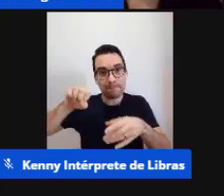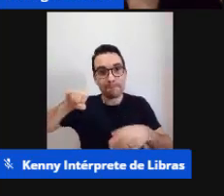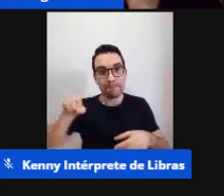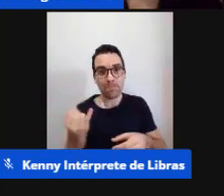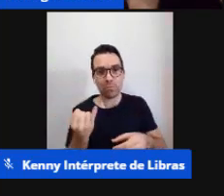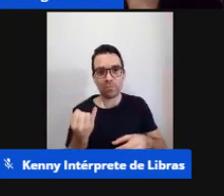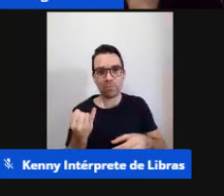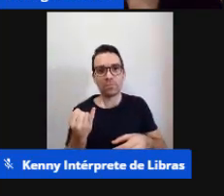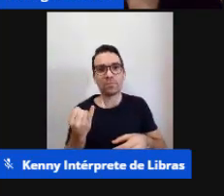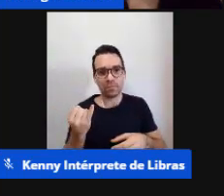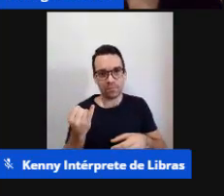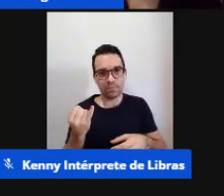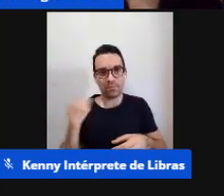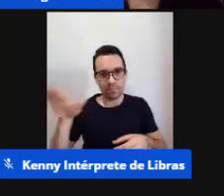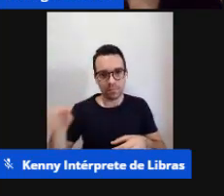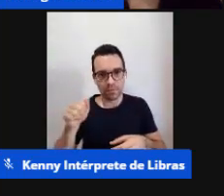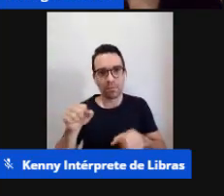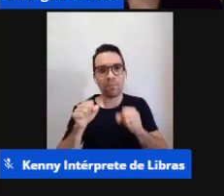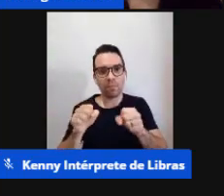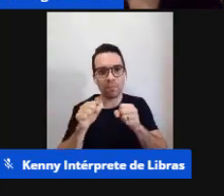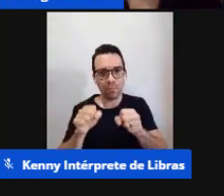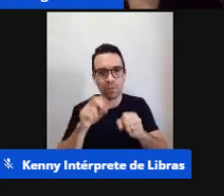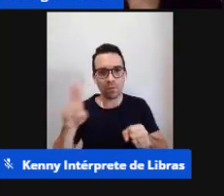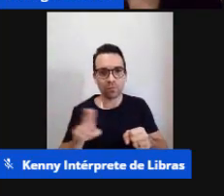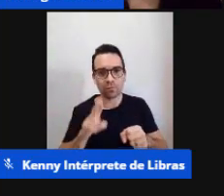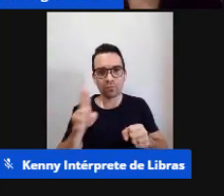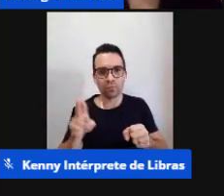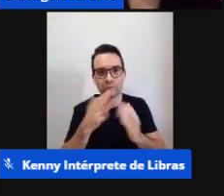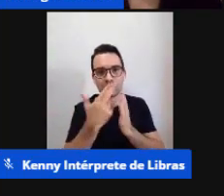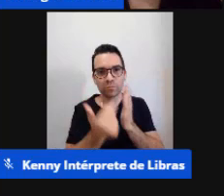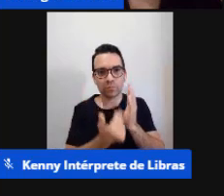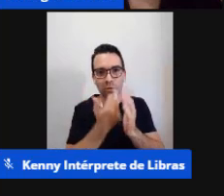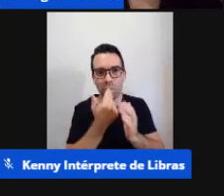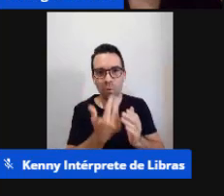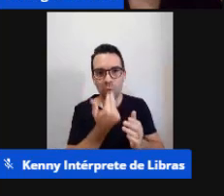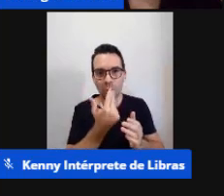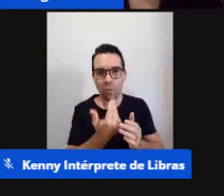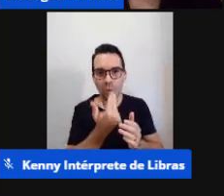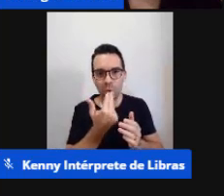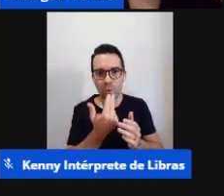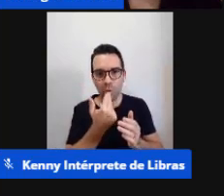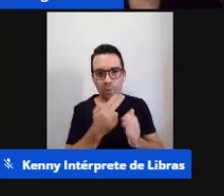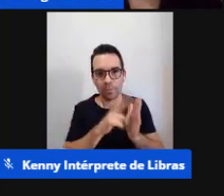é obrigado, vocês não precisam pintar. Eu só pintei para ficar mais bonito mesmo, tá?